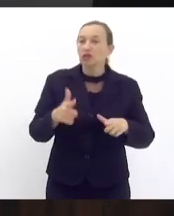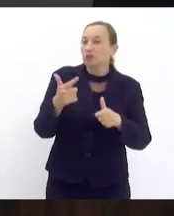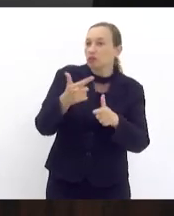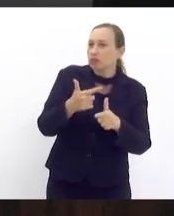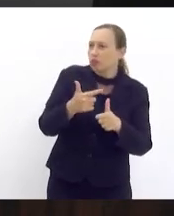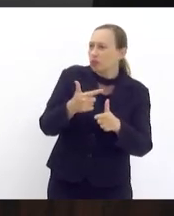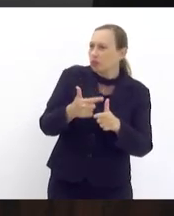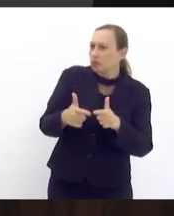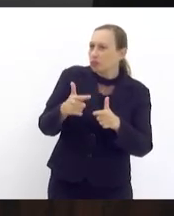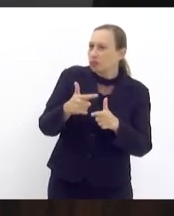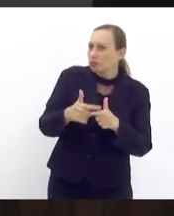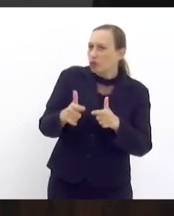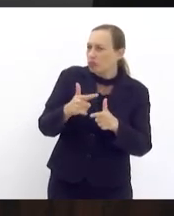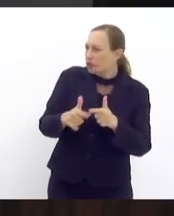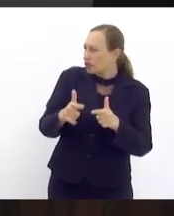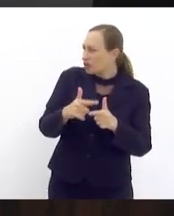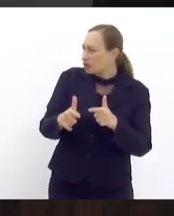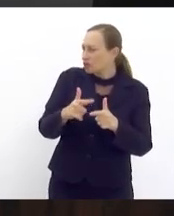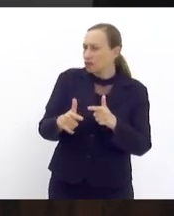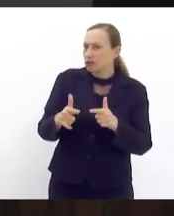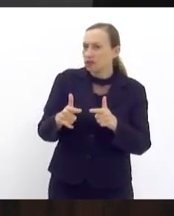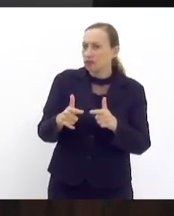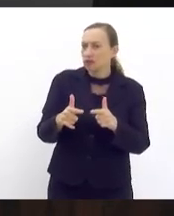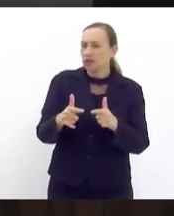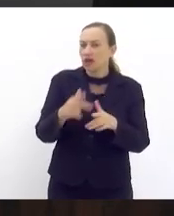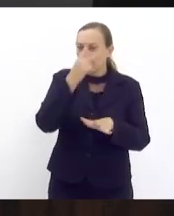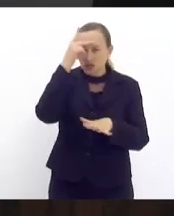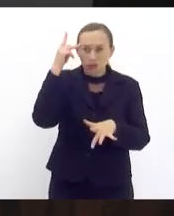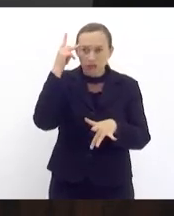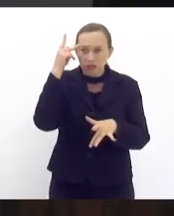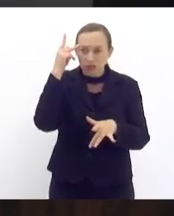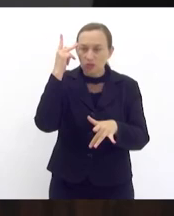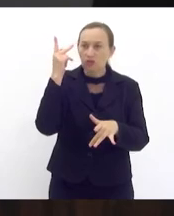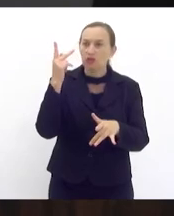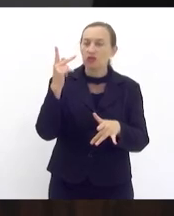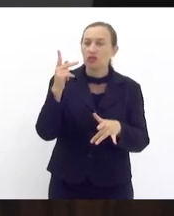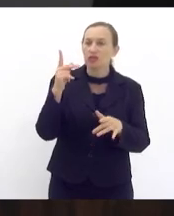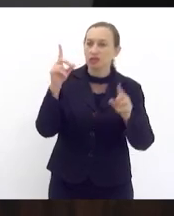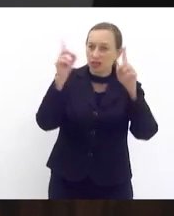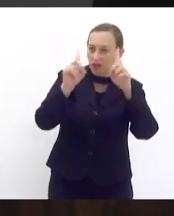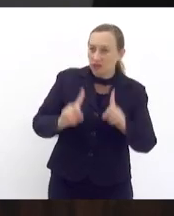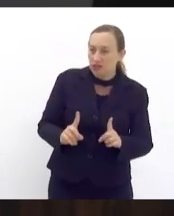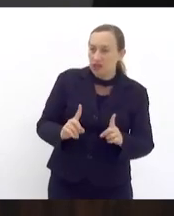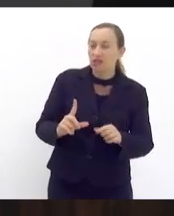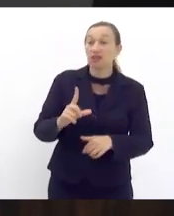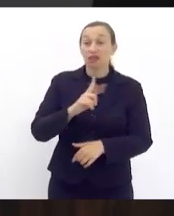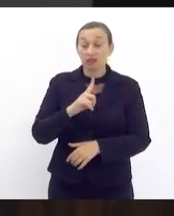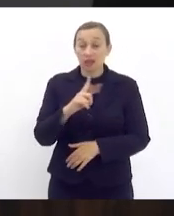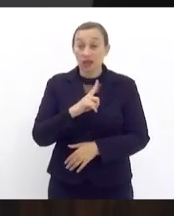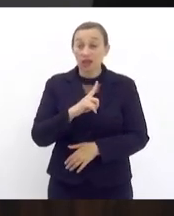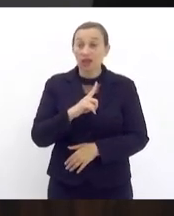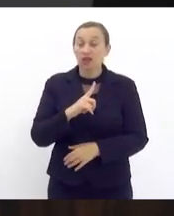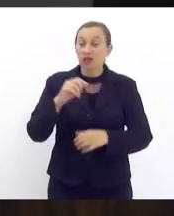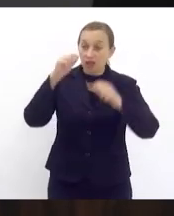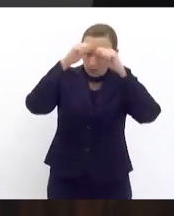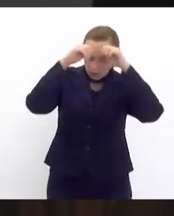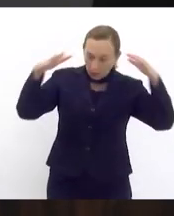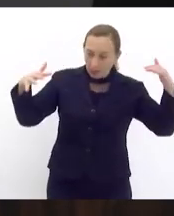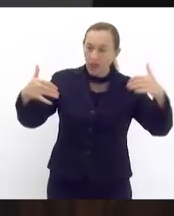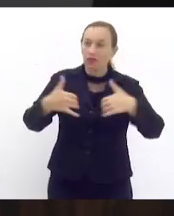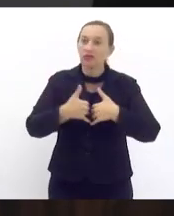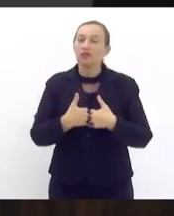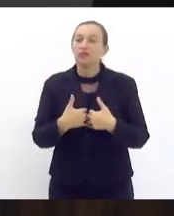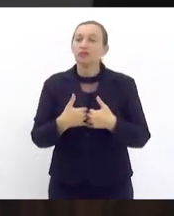o senhor vai falar agora entendeu Deputado alguns problemas que realmente tem com os autista então nós estamos reservando